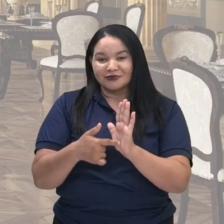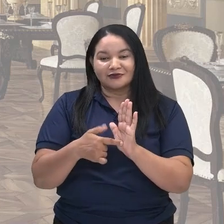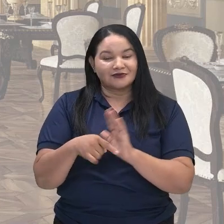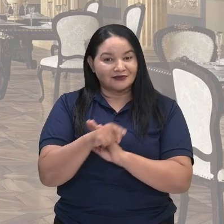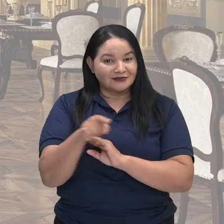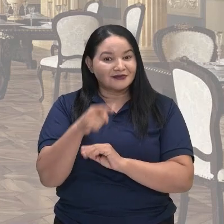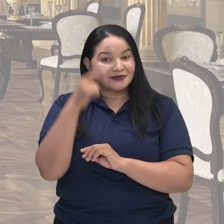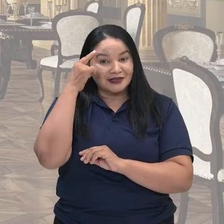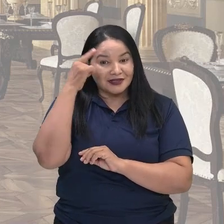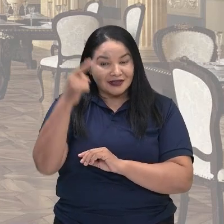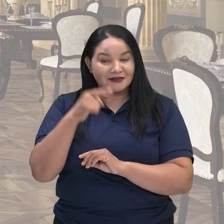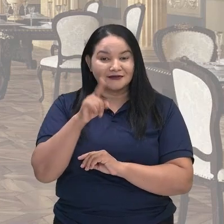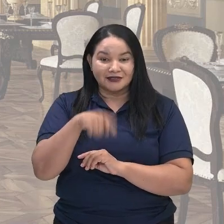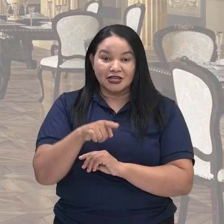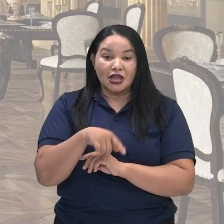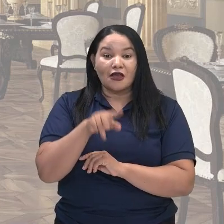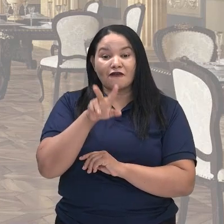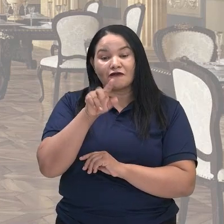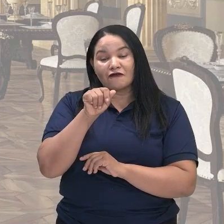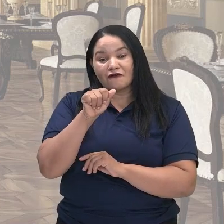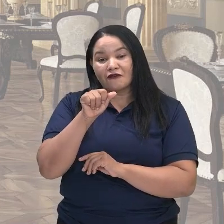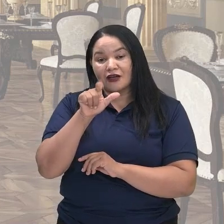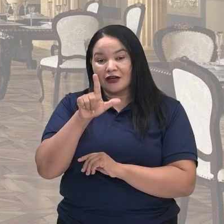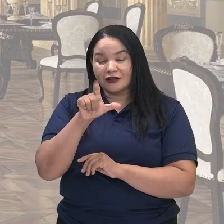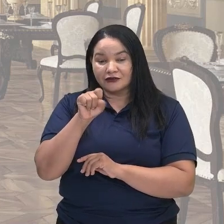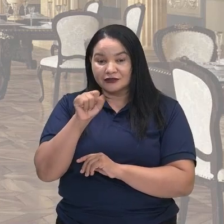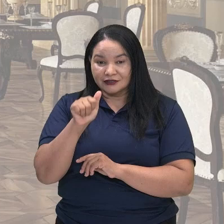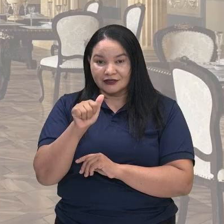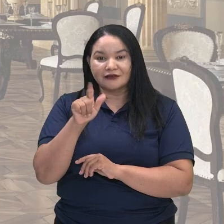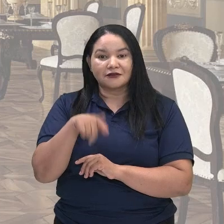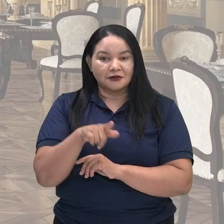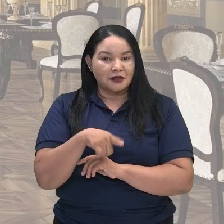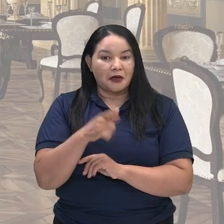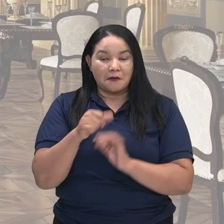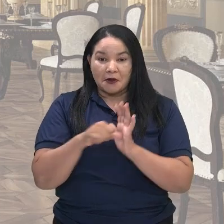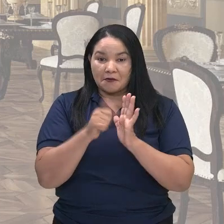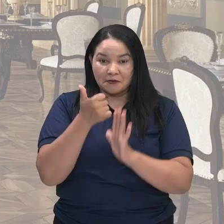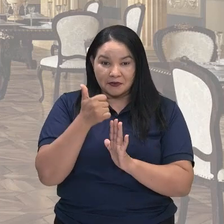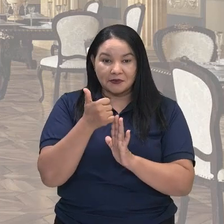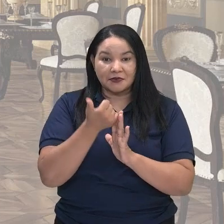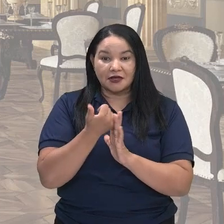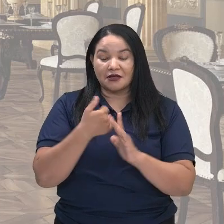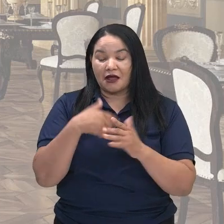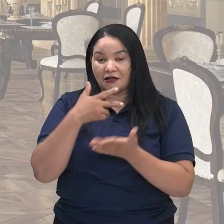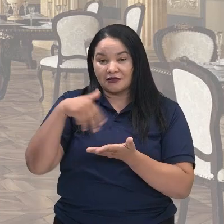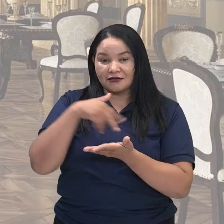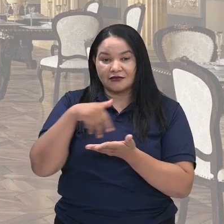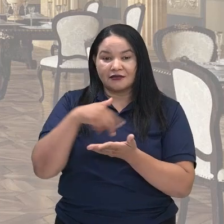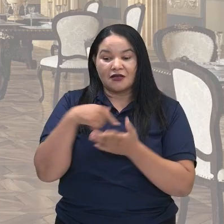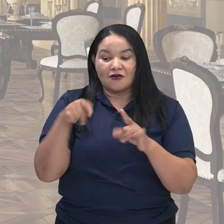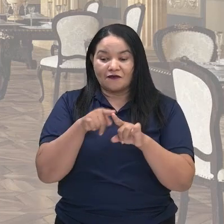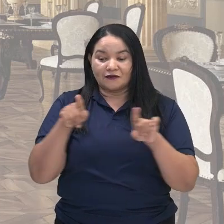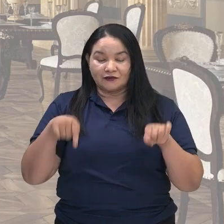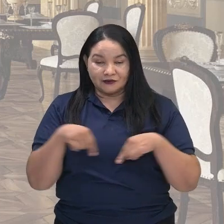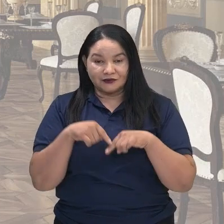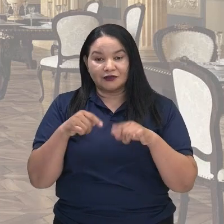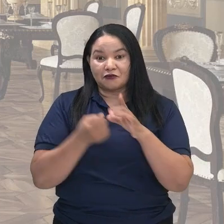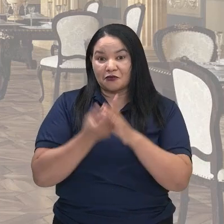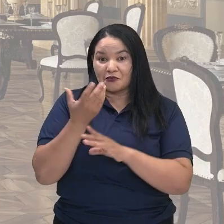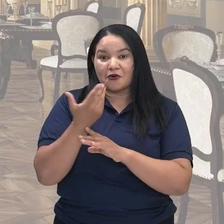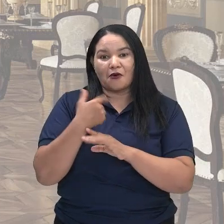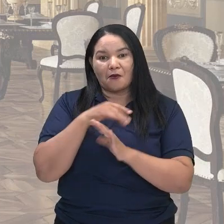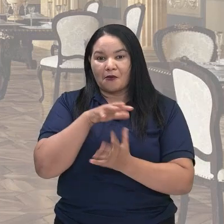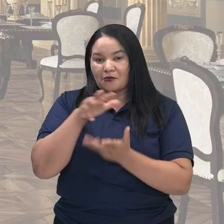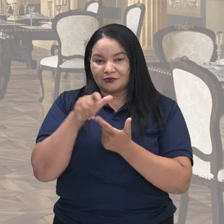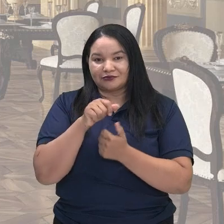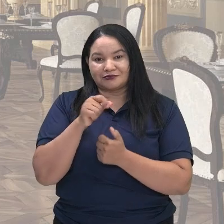a valsa, não foi? Eu falei para vocês que a valsa é considerada a primeira dança de salão existente no mundo. Bem